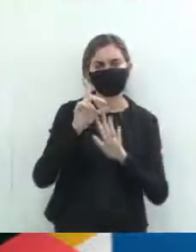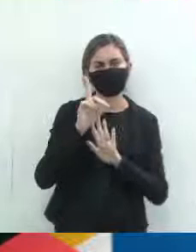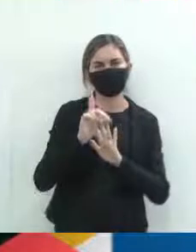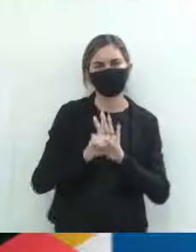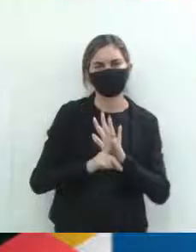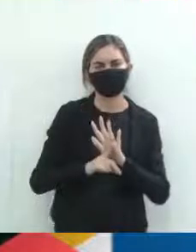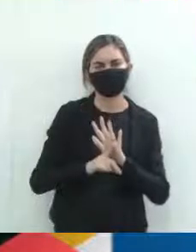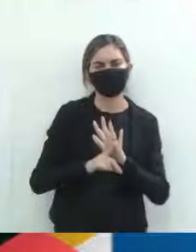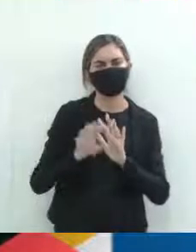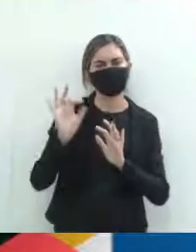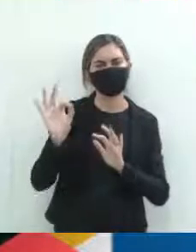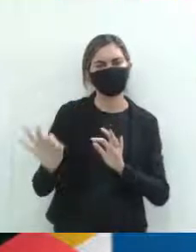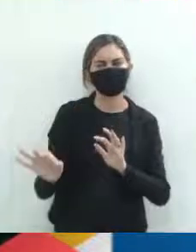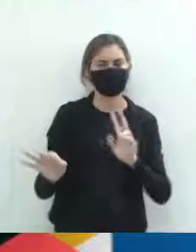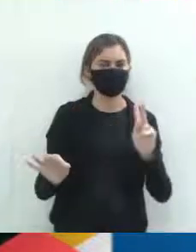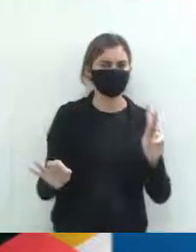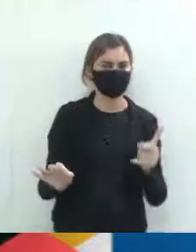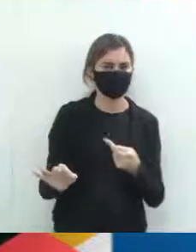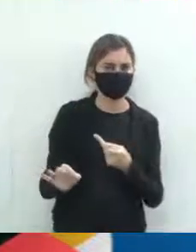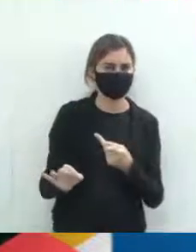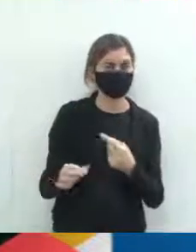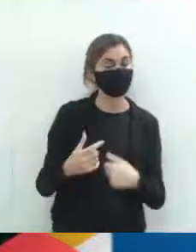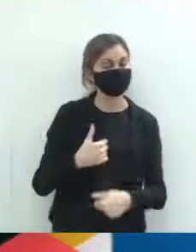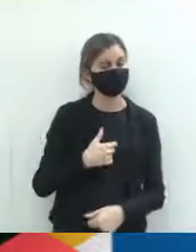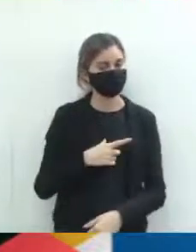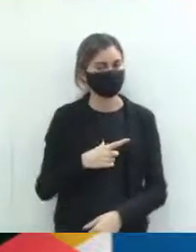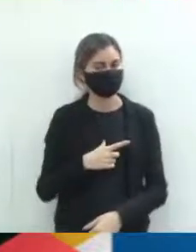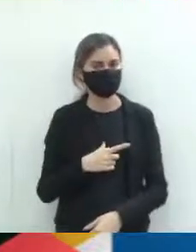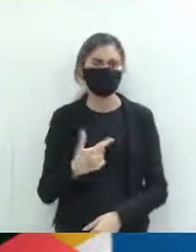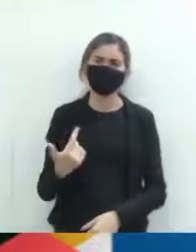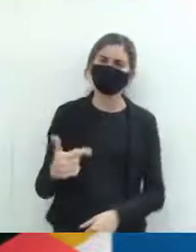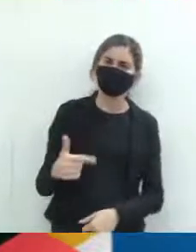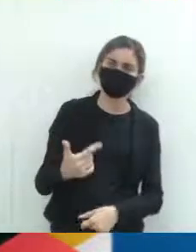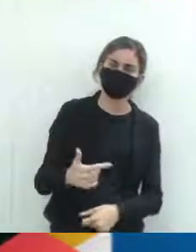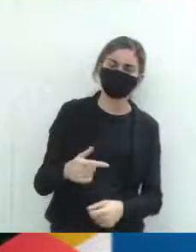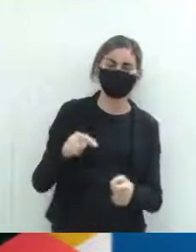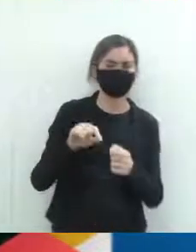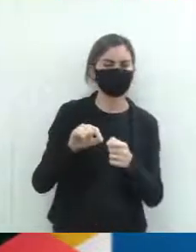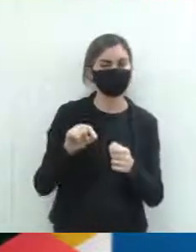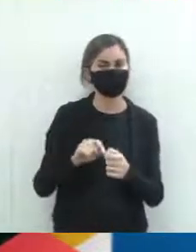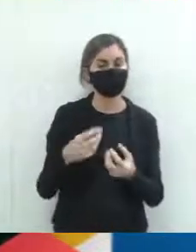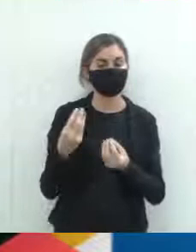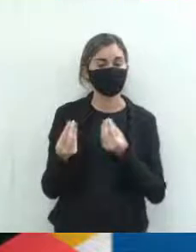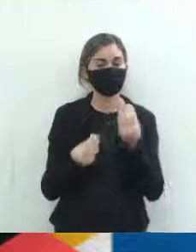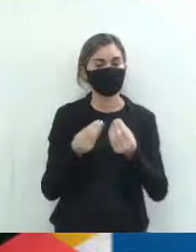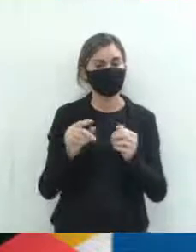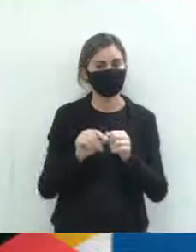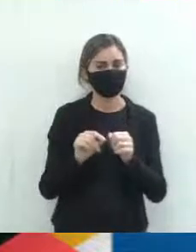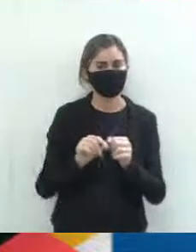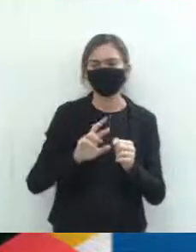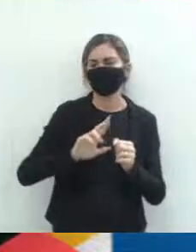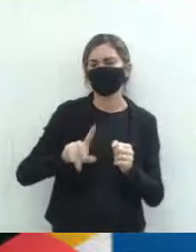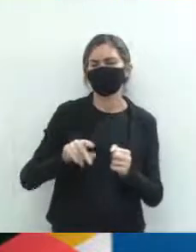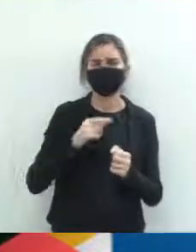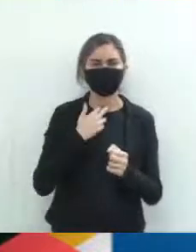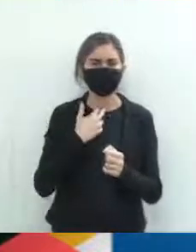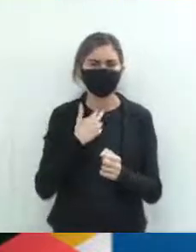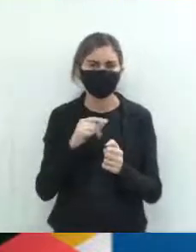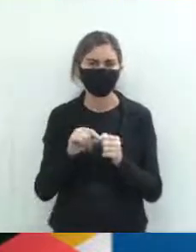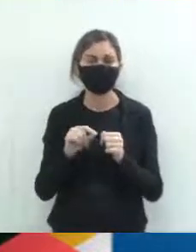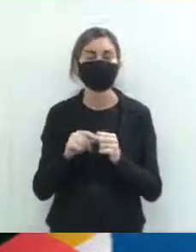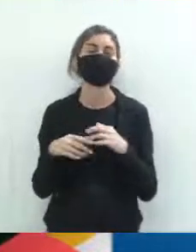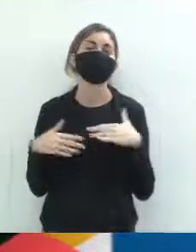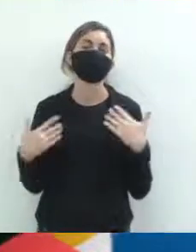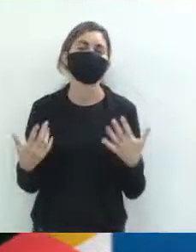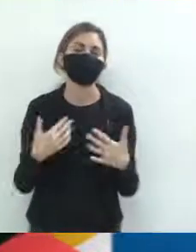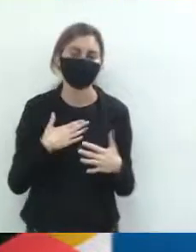com o certo e o errado. O que eu tenho e o que eu não tenho que fazer, como fazer e como não fazer, quais são